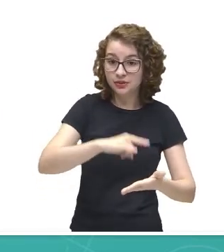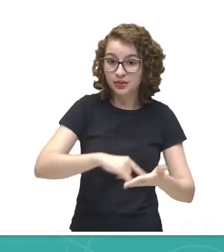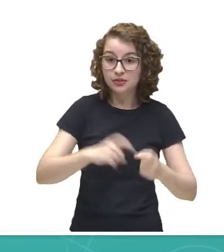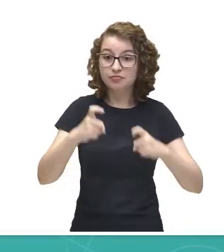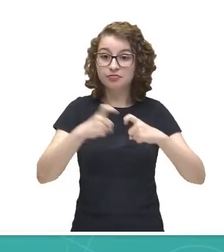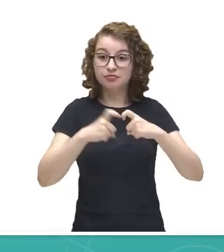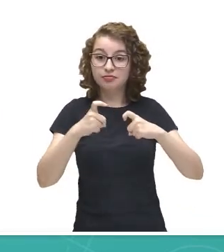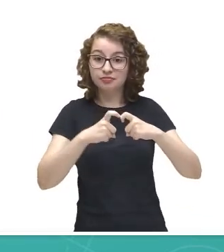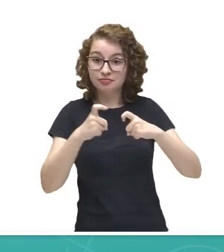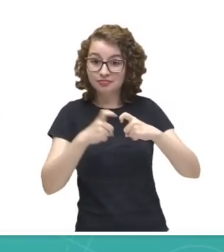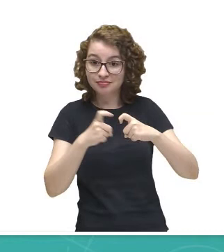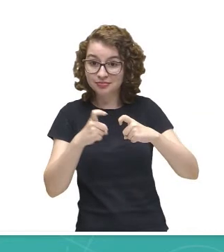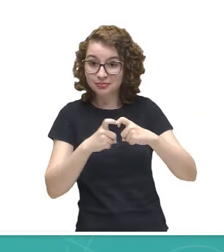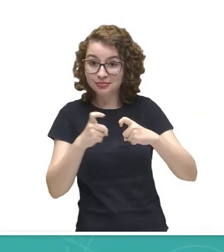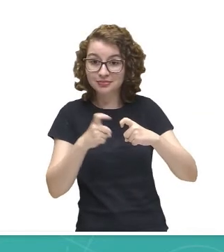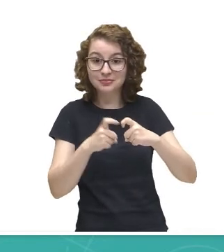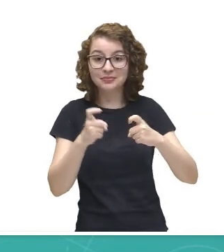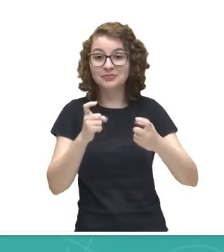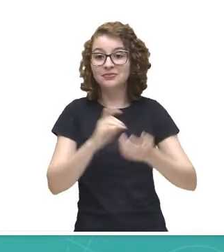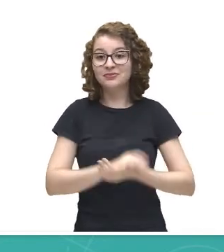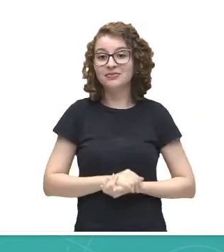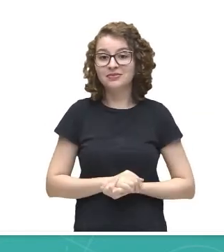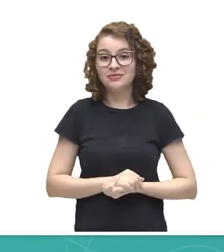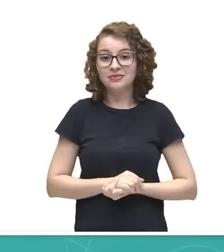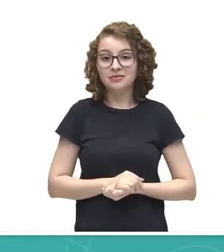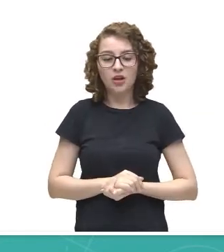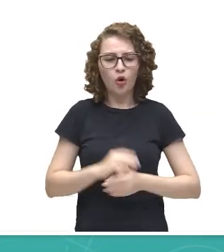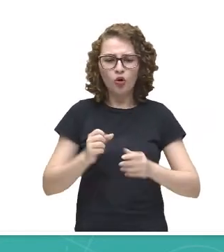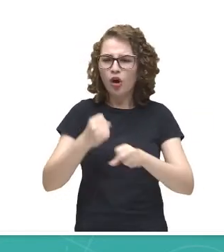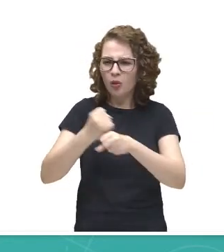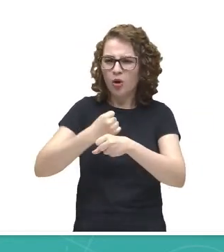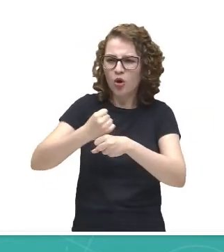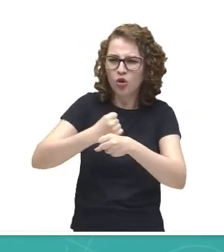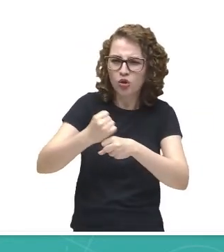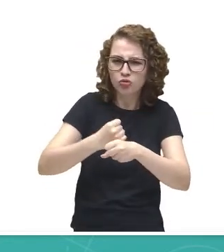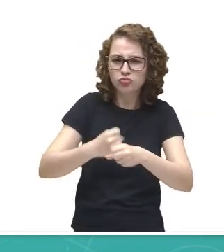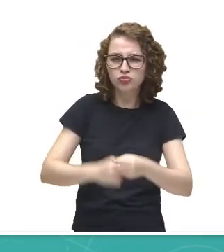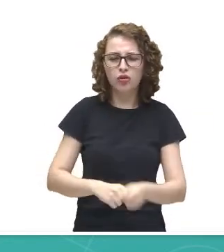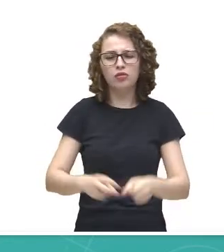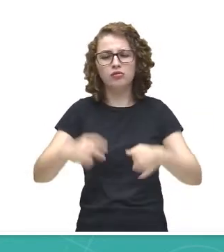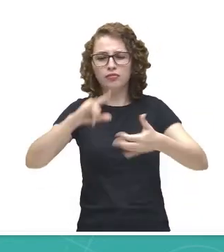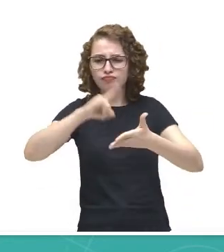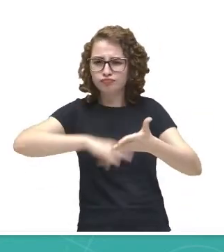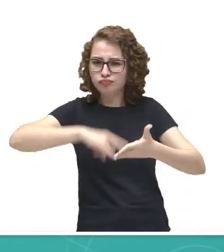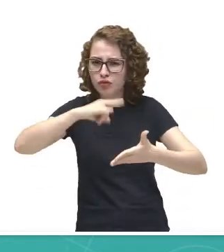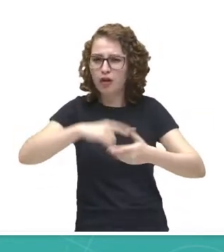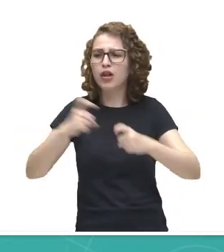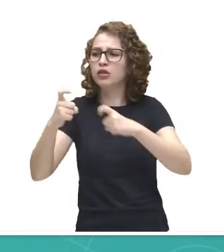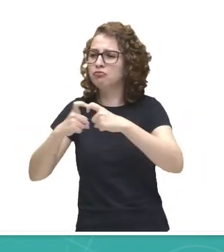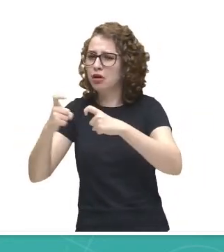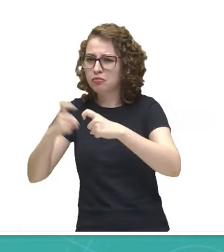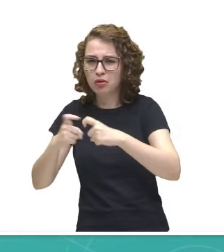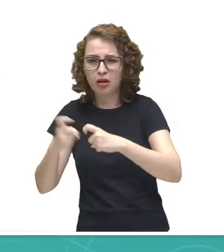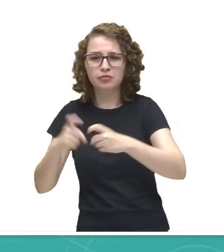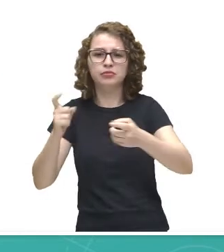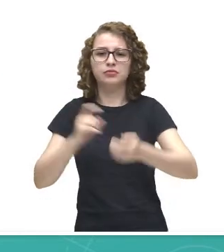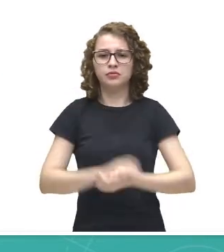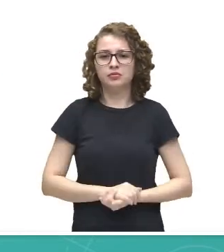menos uma vez ao ano o check-up geral para ver como é que tá aqui o funcionamento do nosso corpo, tá